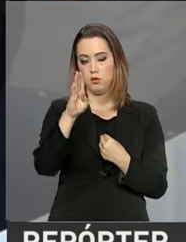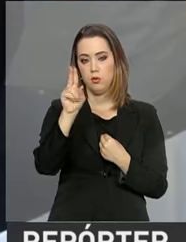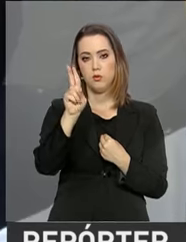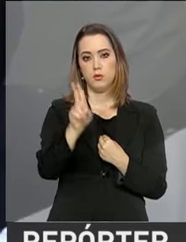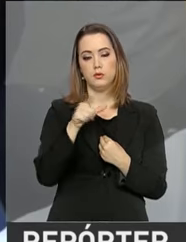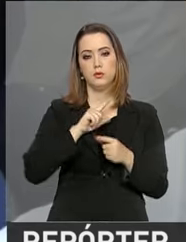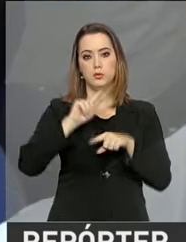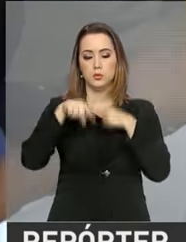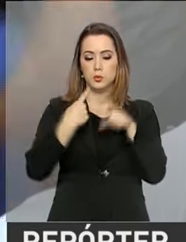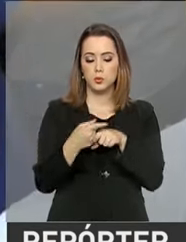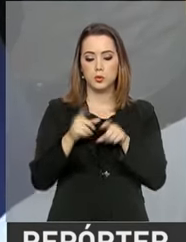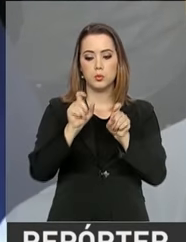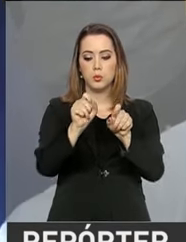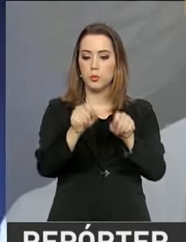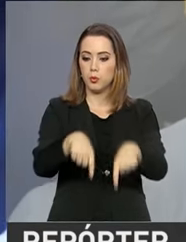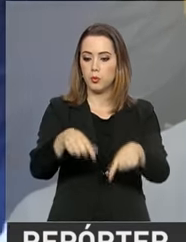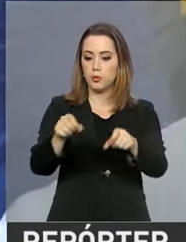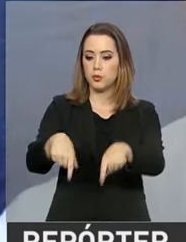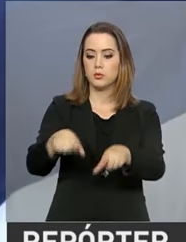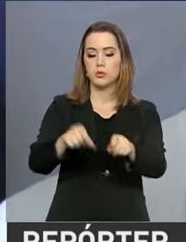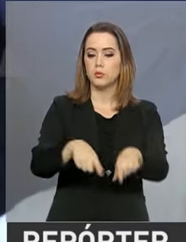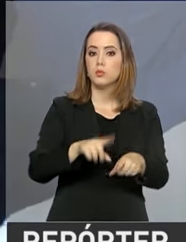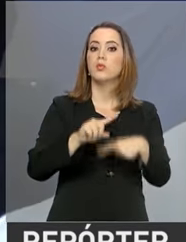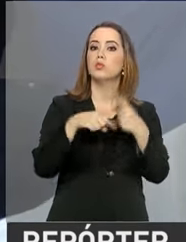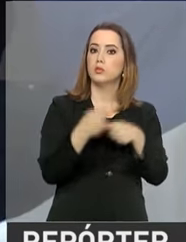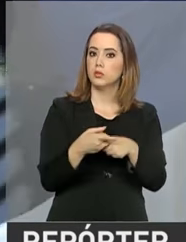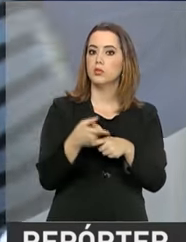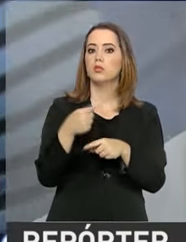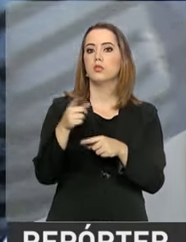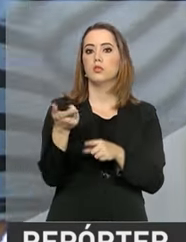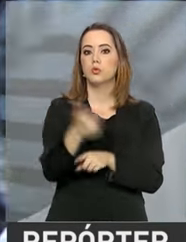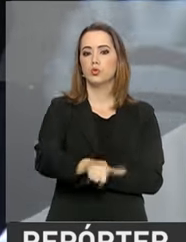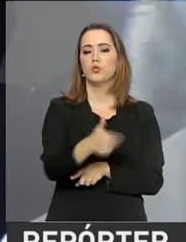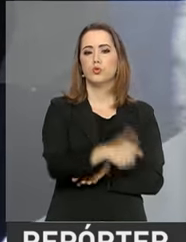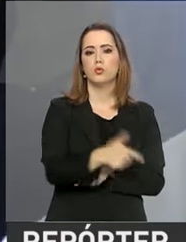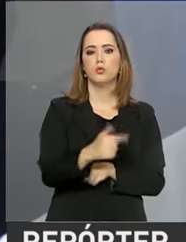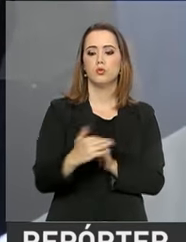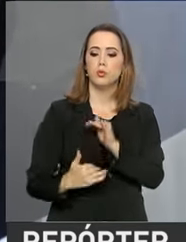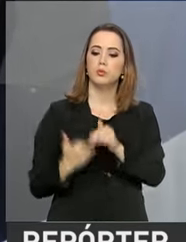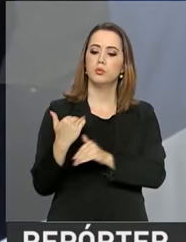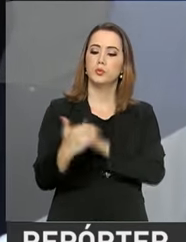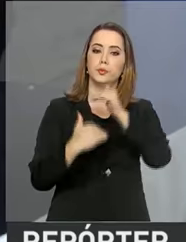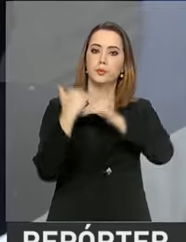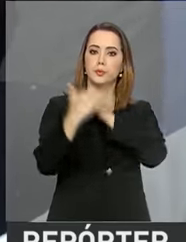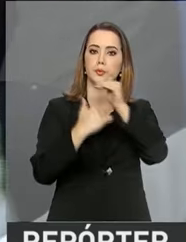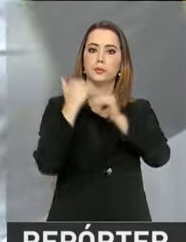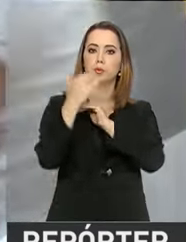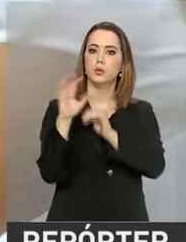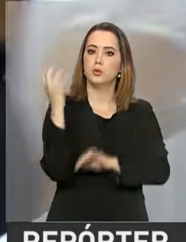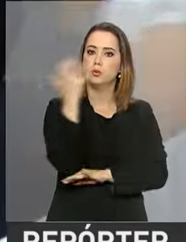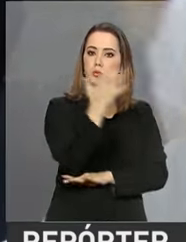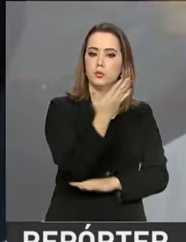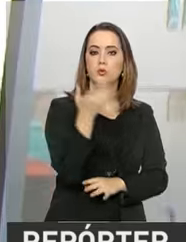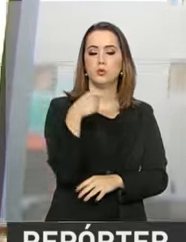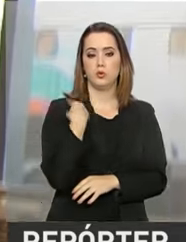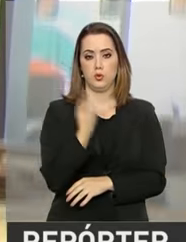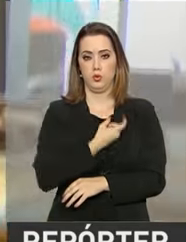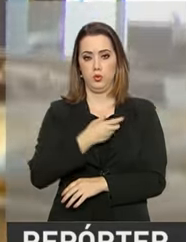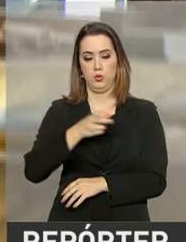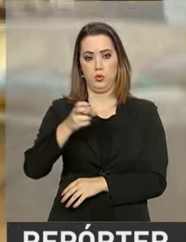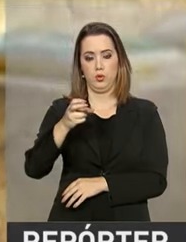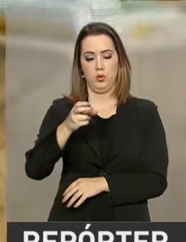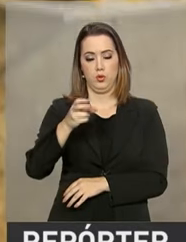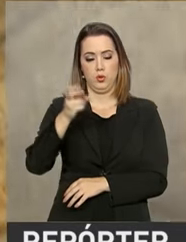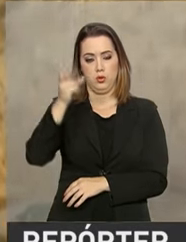corta e replanta já já aumentando né para para conservar a nossa Cultura né e